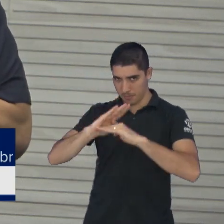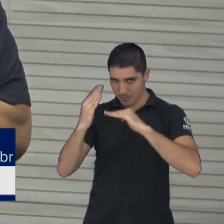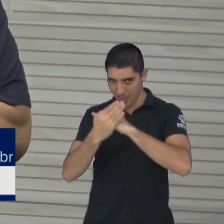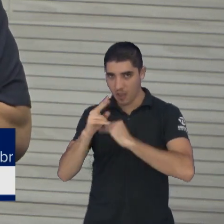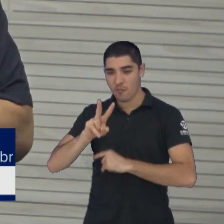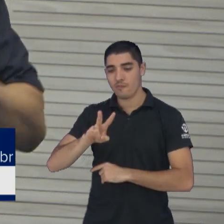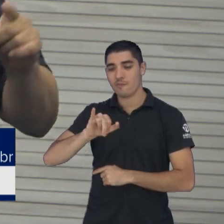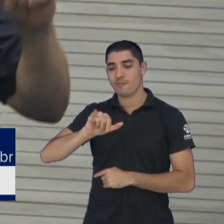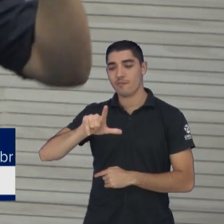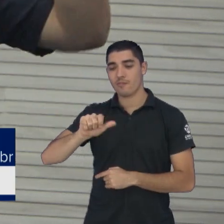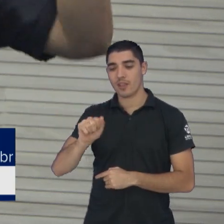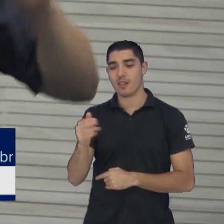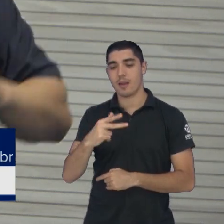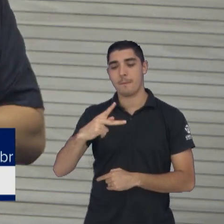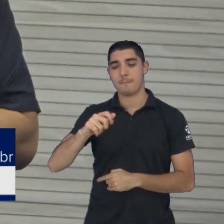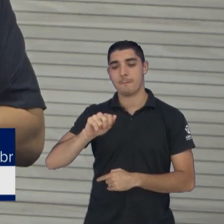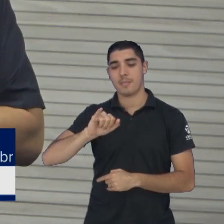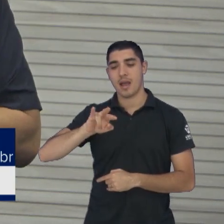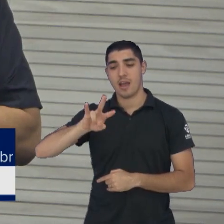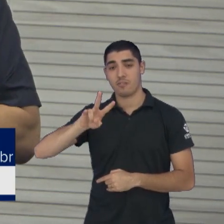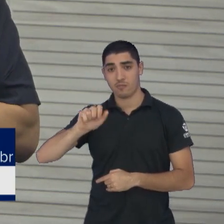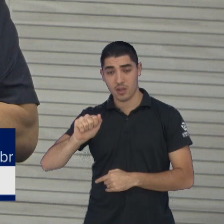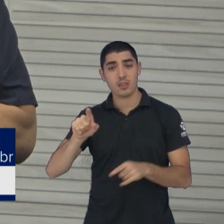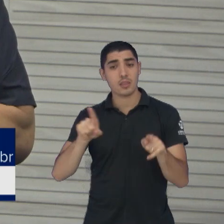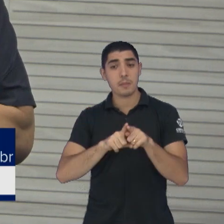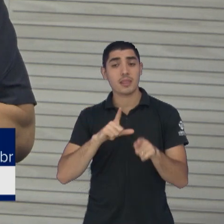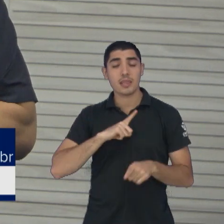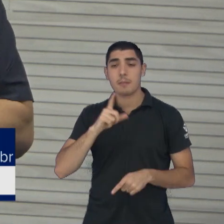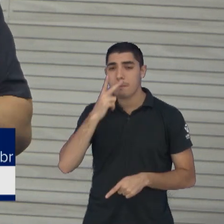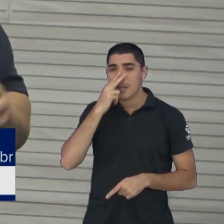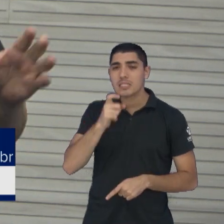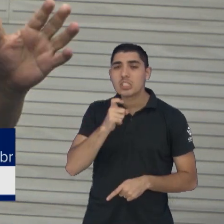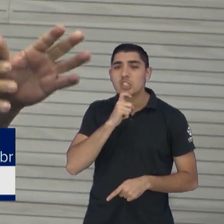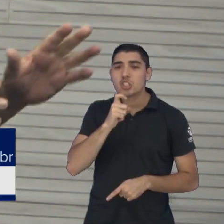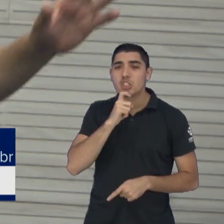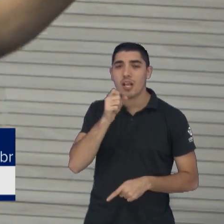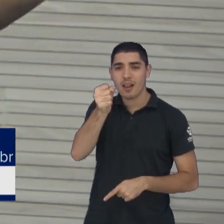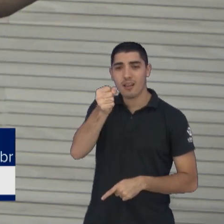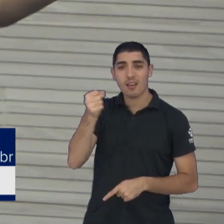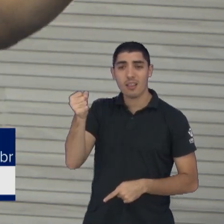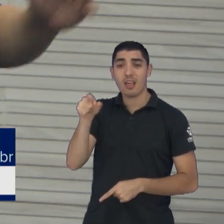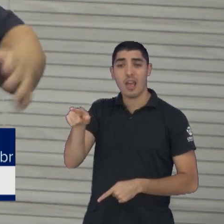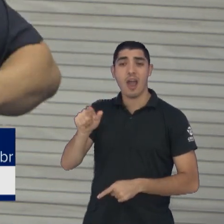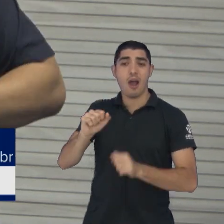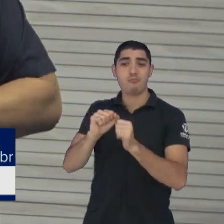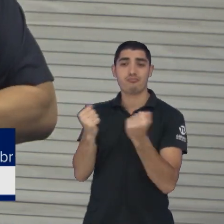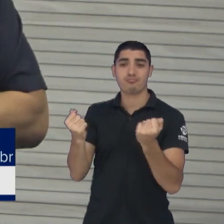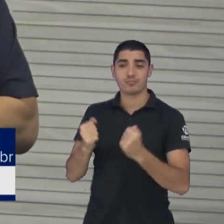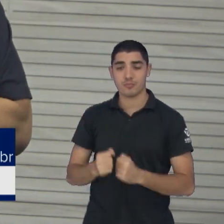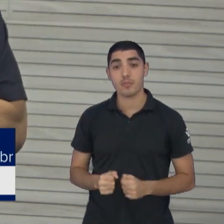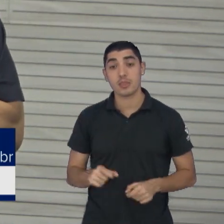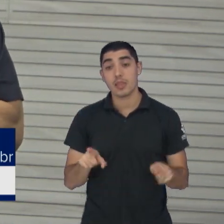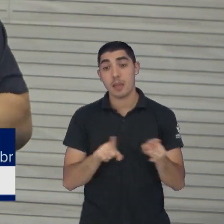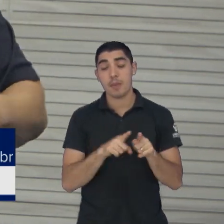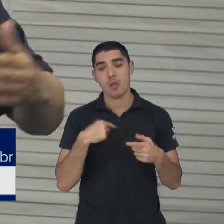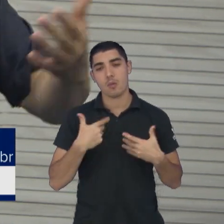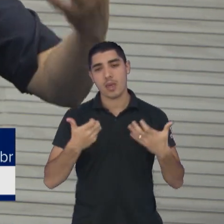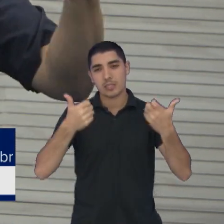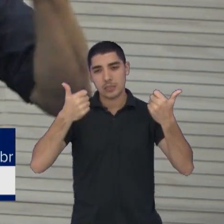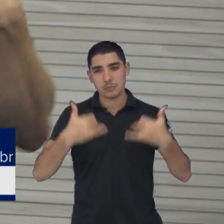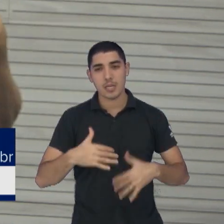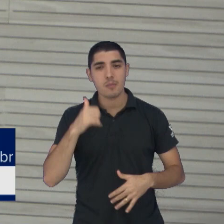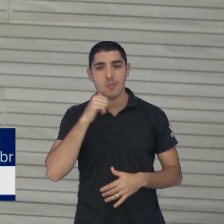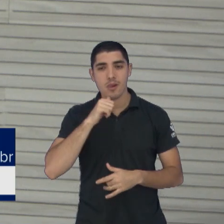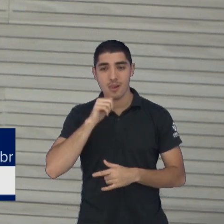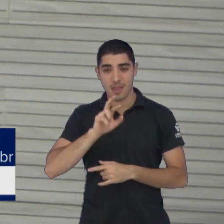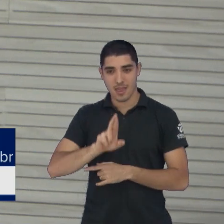aqueles pacientes. E parece que tem uma geladeira queimada também. Eu queria falar do caso da dona Regina, que